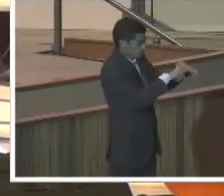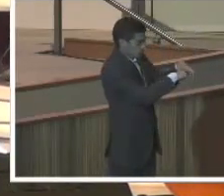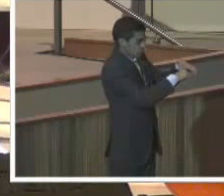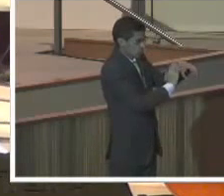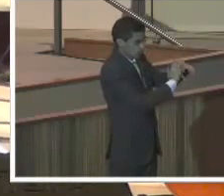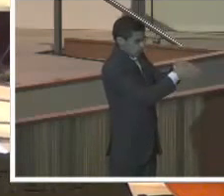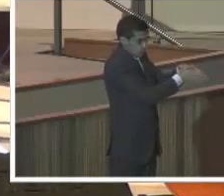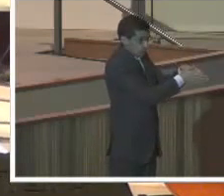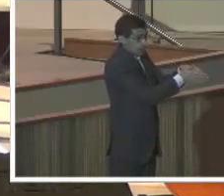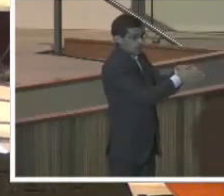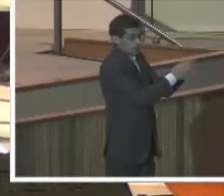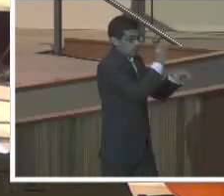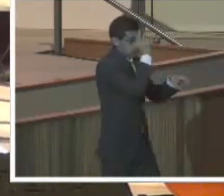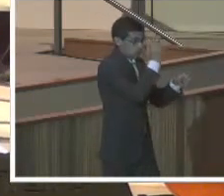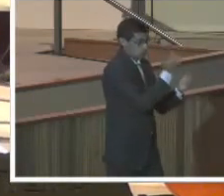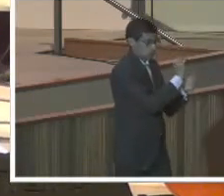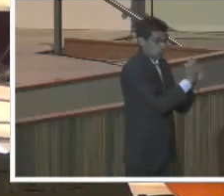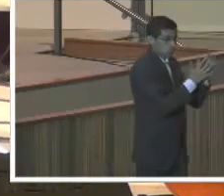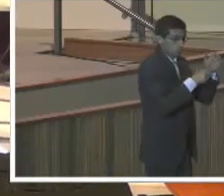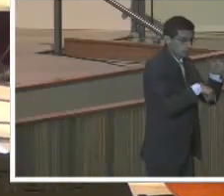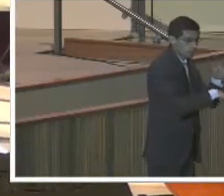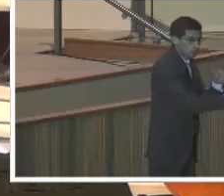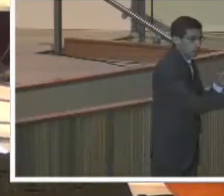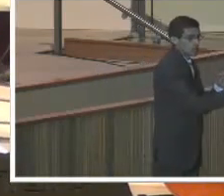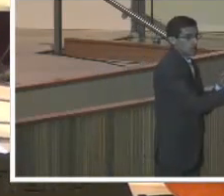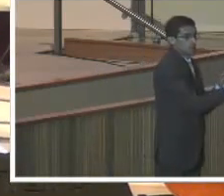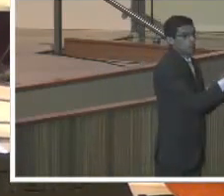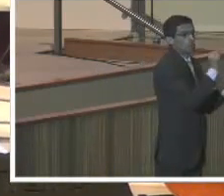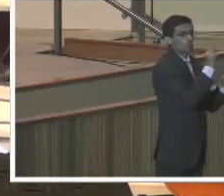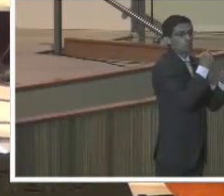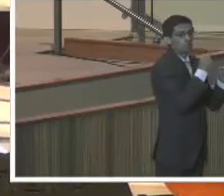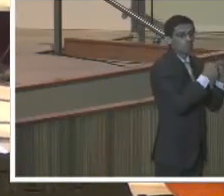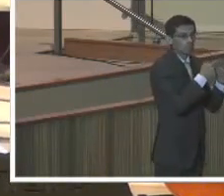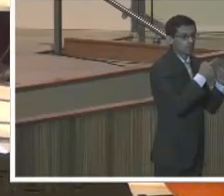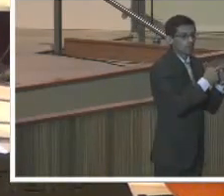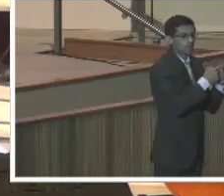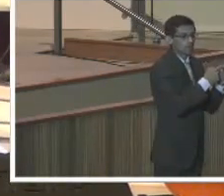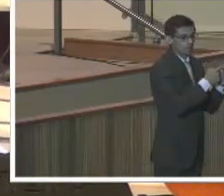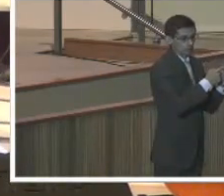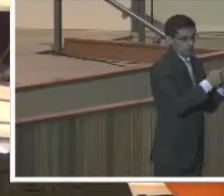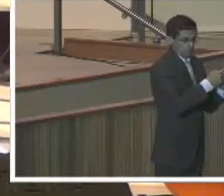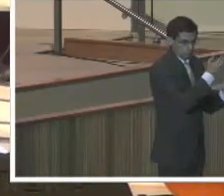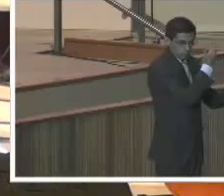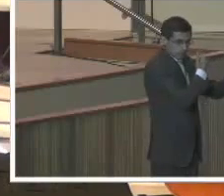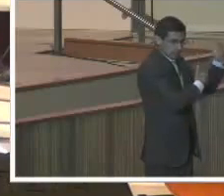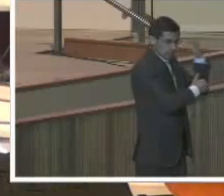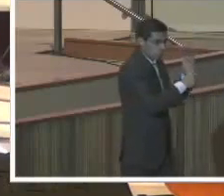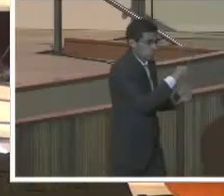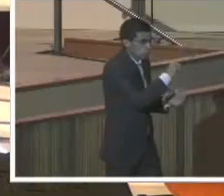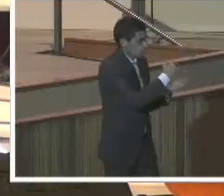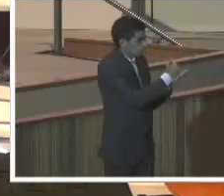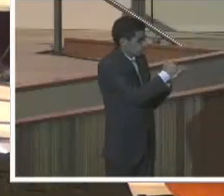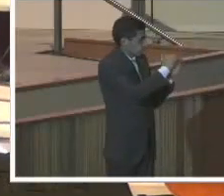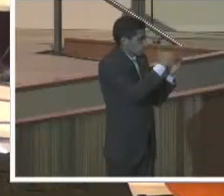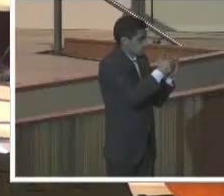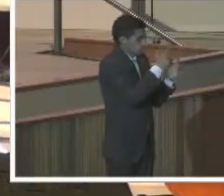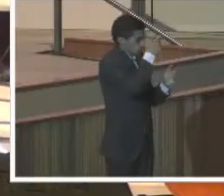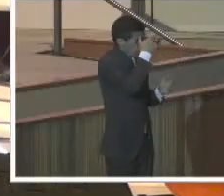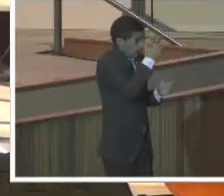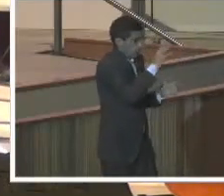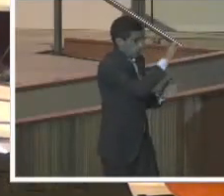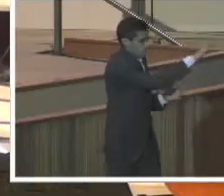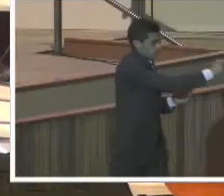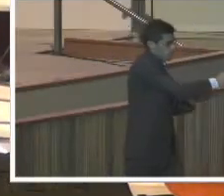de inferno. Ele vai lá por mim e toma das mãos de Satanás as chaves da morte e do inferno, para